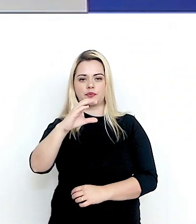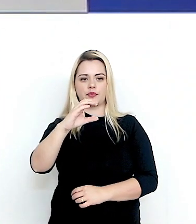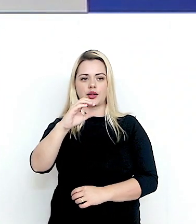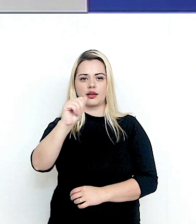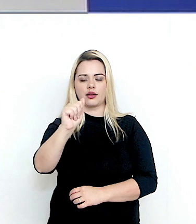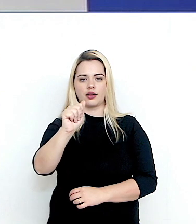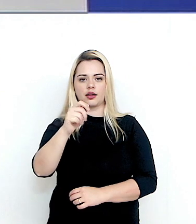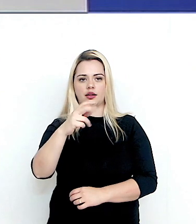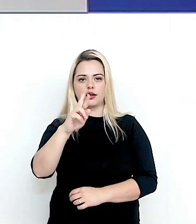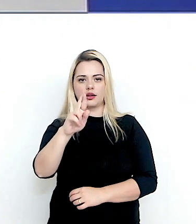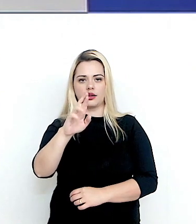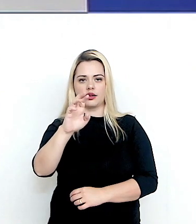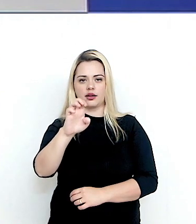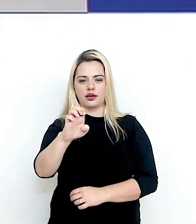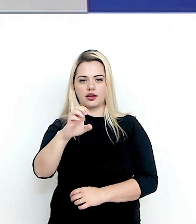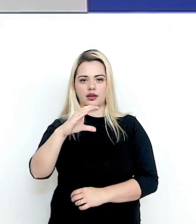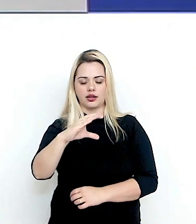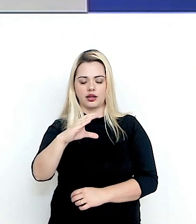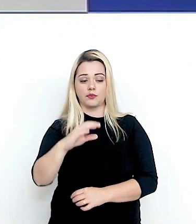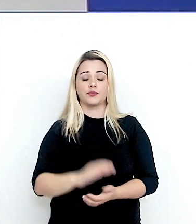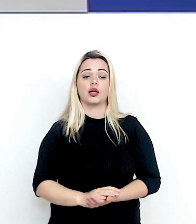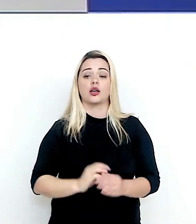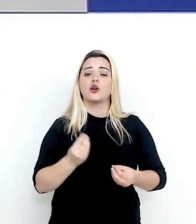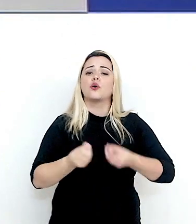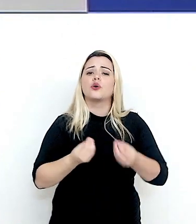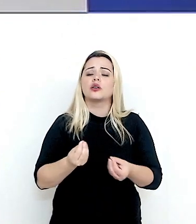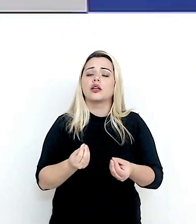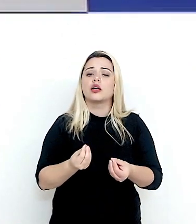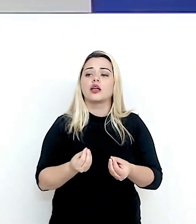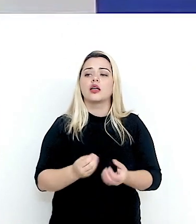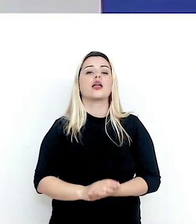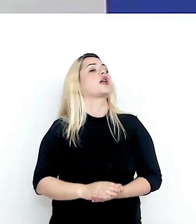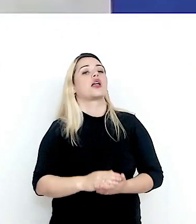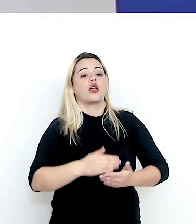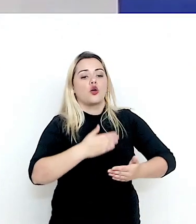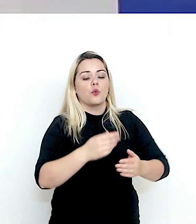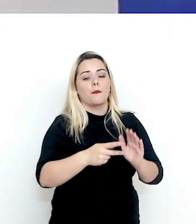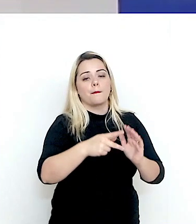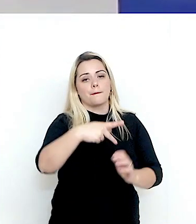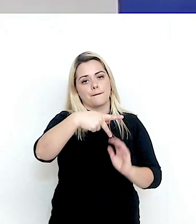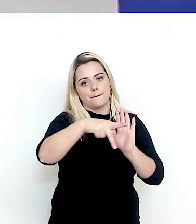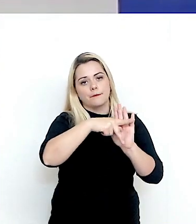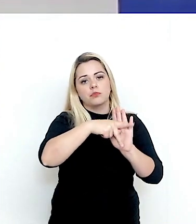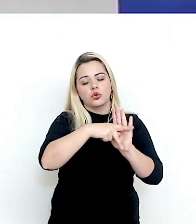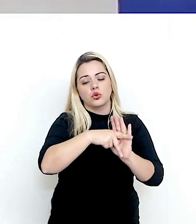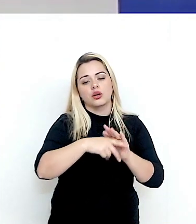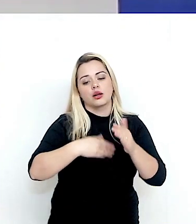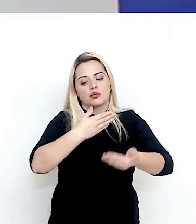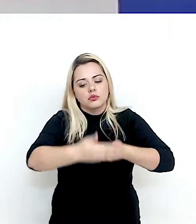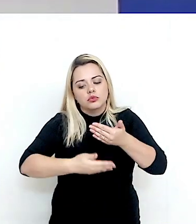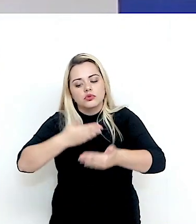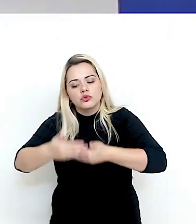econômica regional da Ásia Central programa que Foi estabelecido I nos noventa e sete pelo banco asiático de desenvolvimento